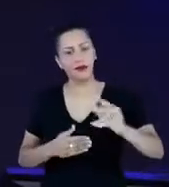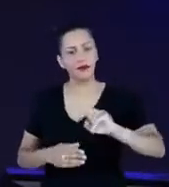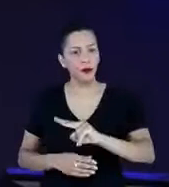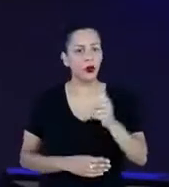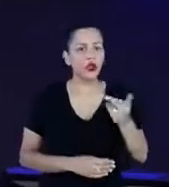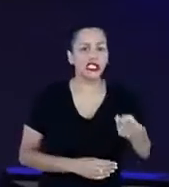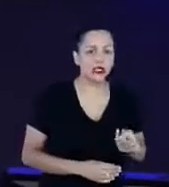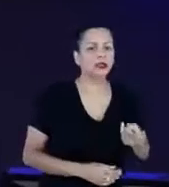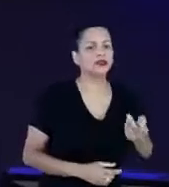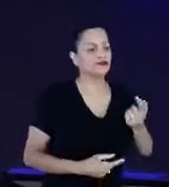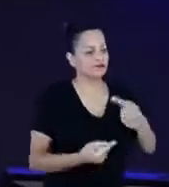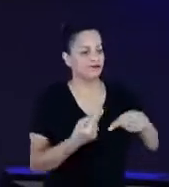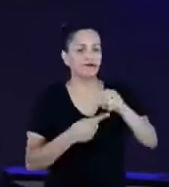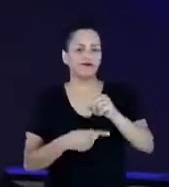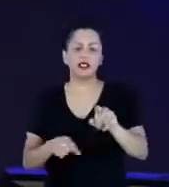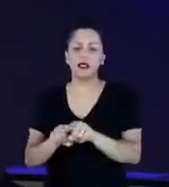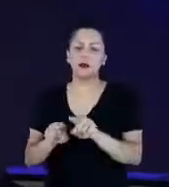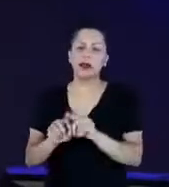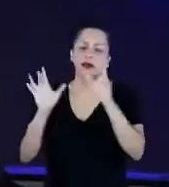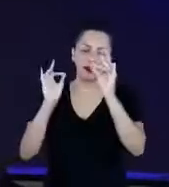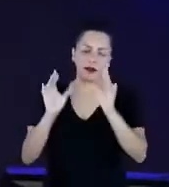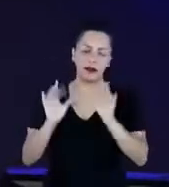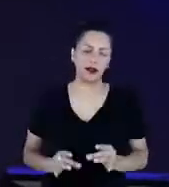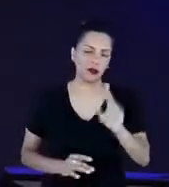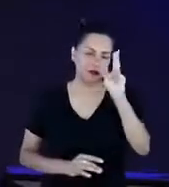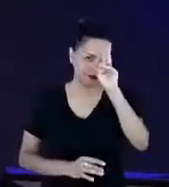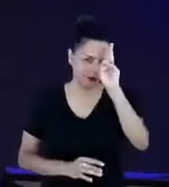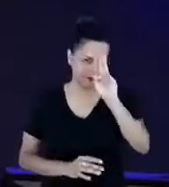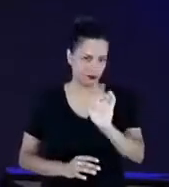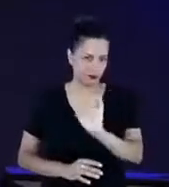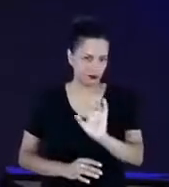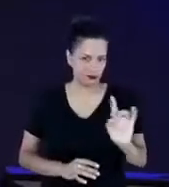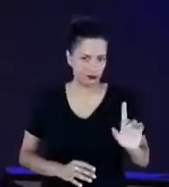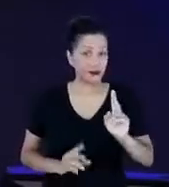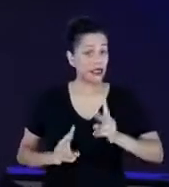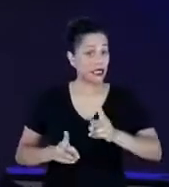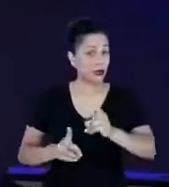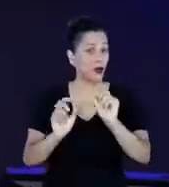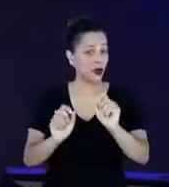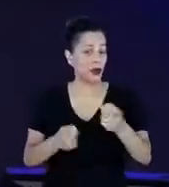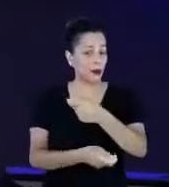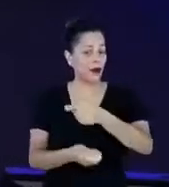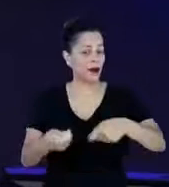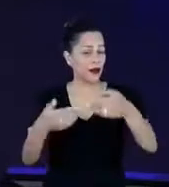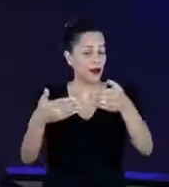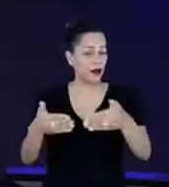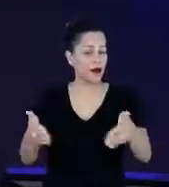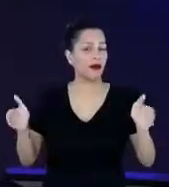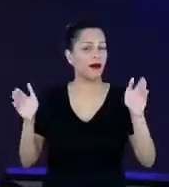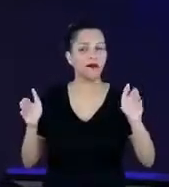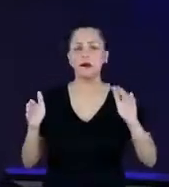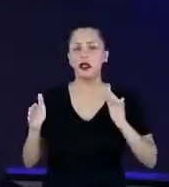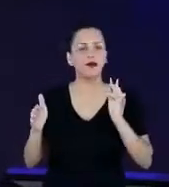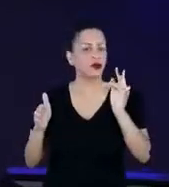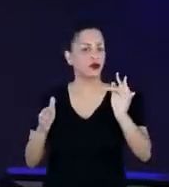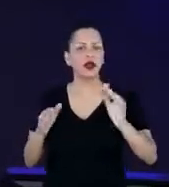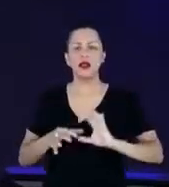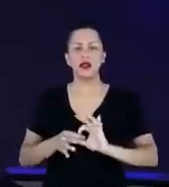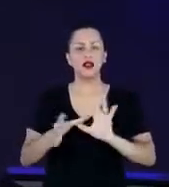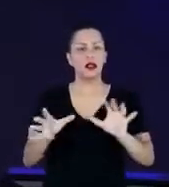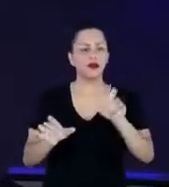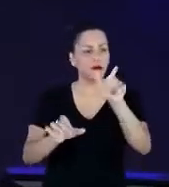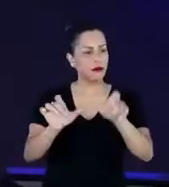os detalhes que nós temos que fazer. Sempre olhando para a abertura de mercado. O futuro do mercado é livre, o consumidor tem que ter a sua